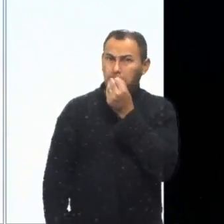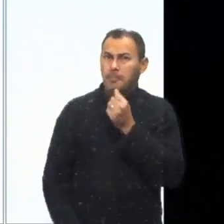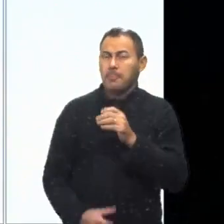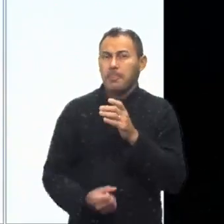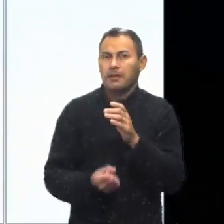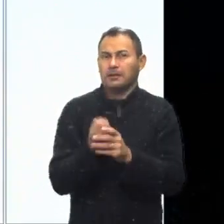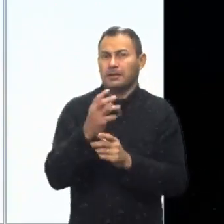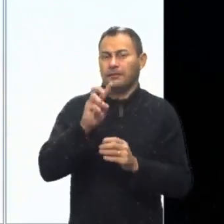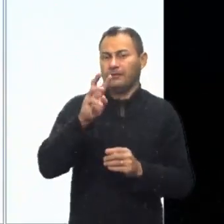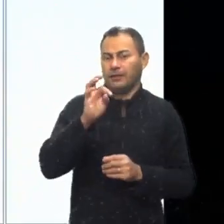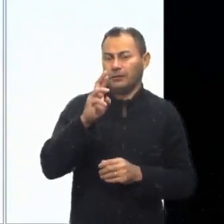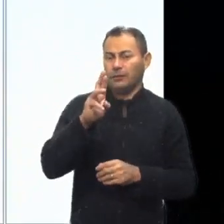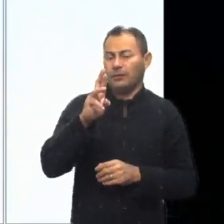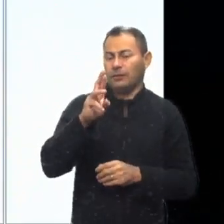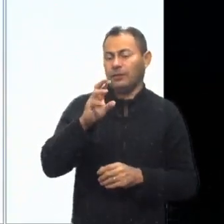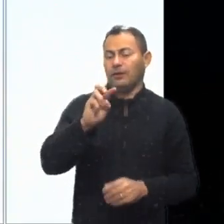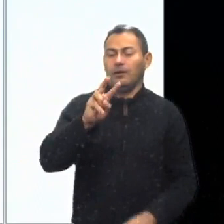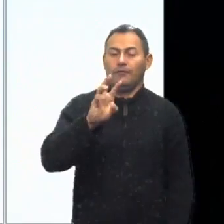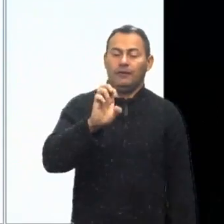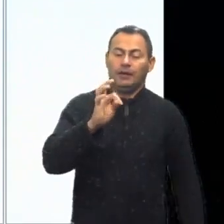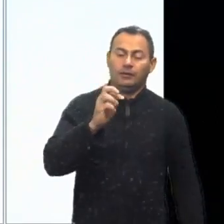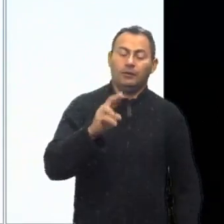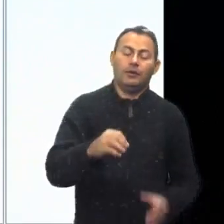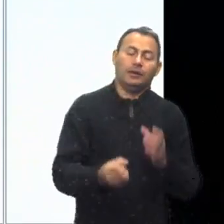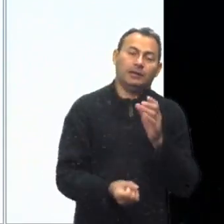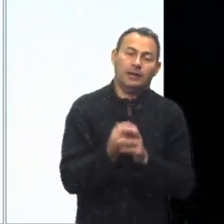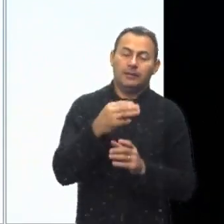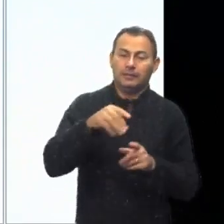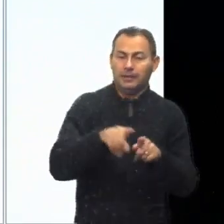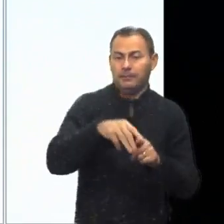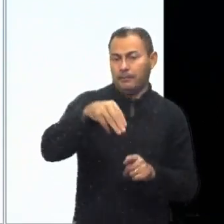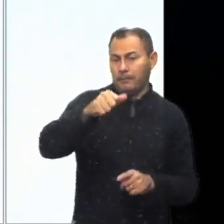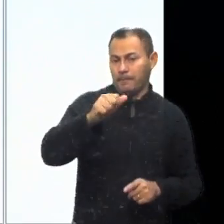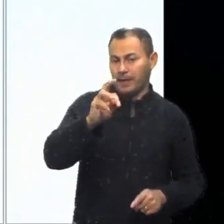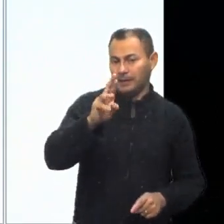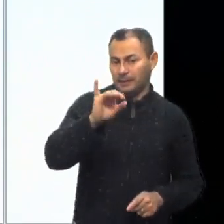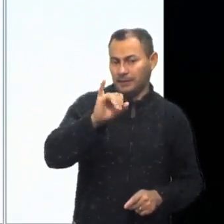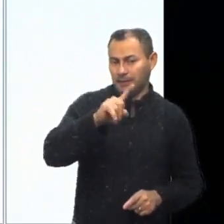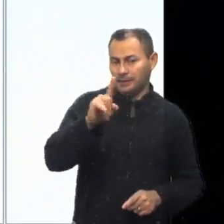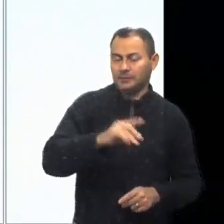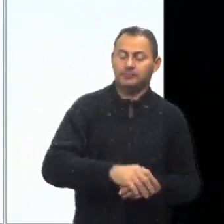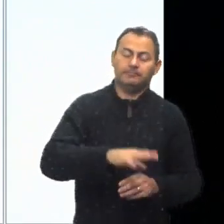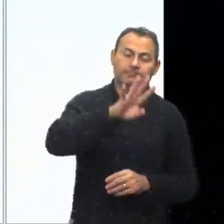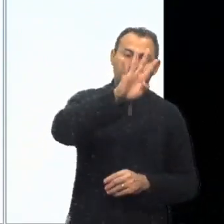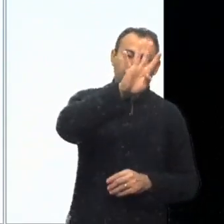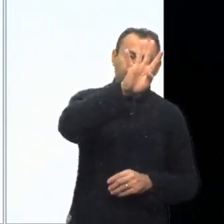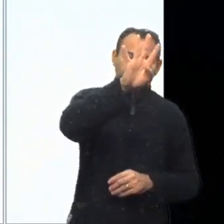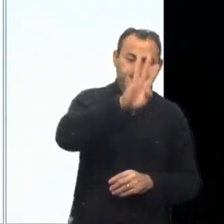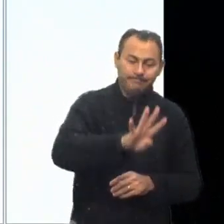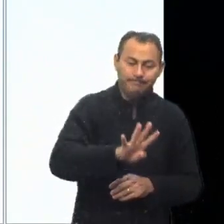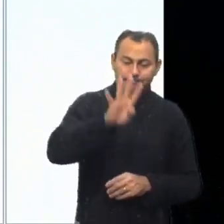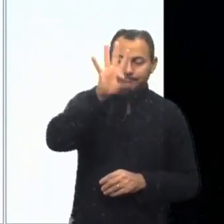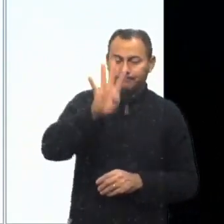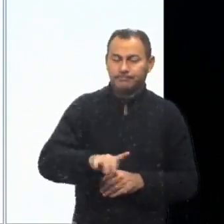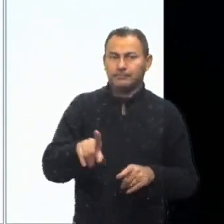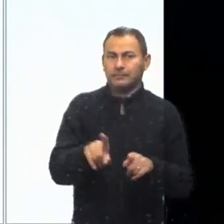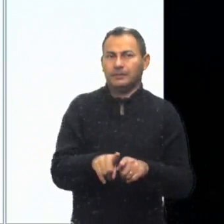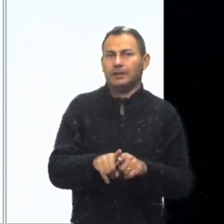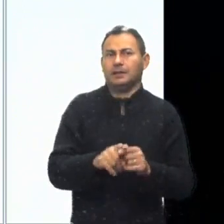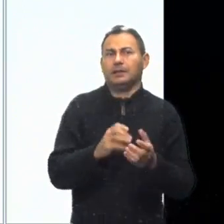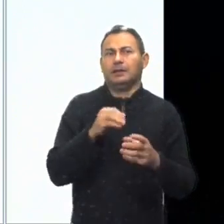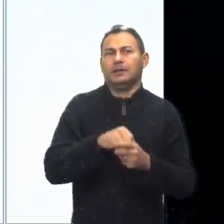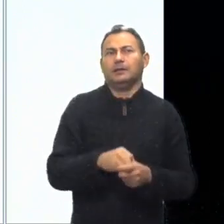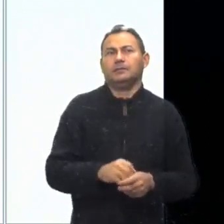Pode criar vetores, matrizes, pode criar matrizes tridimensionais. É um software bastante completo. Depois